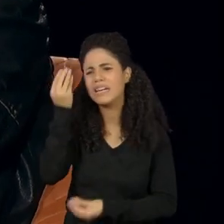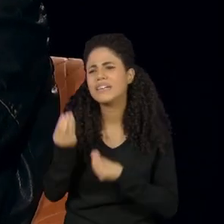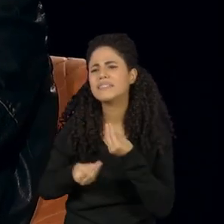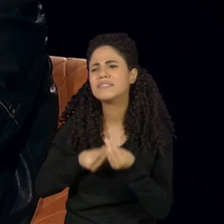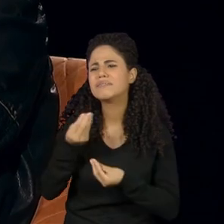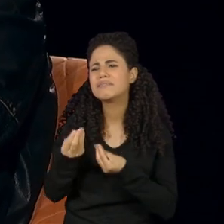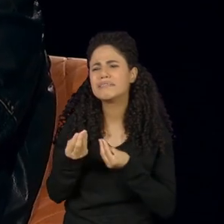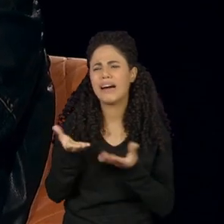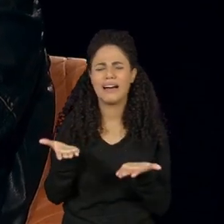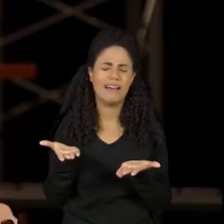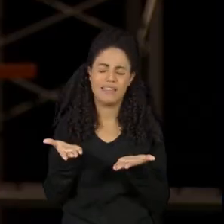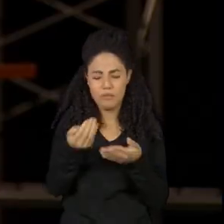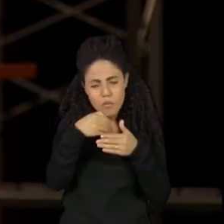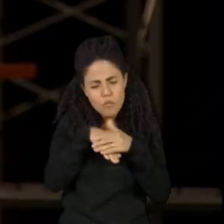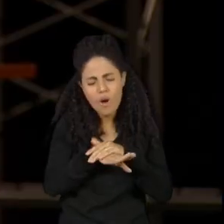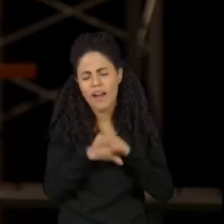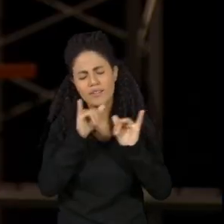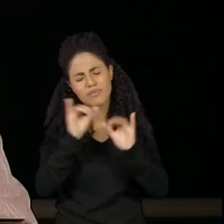de ruim.